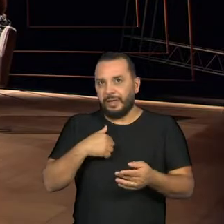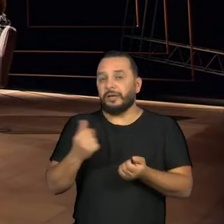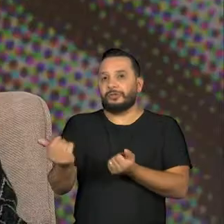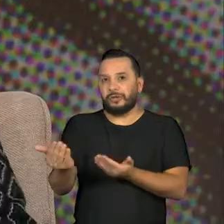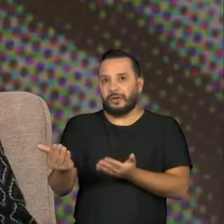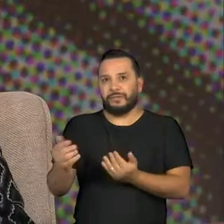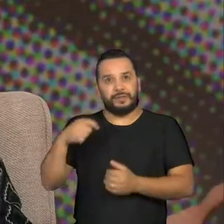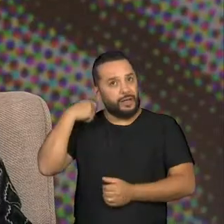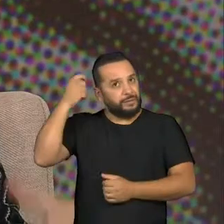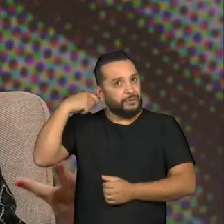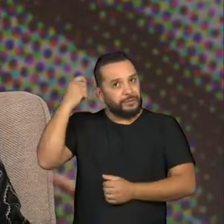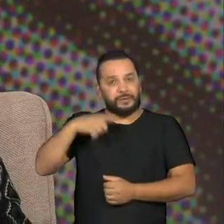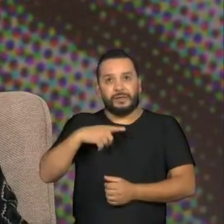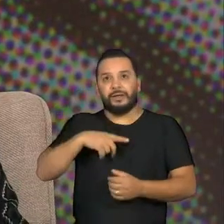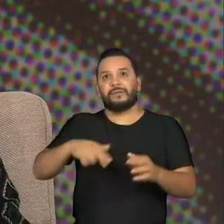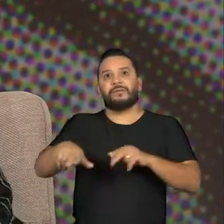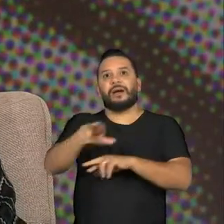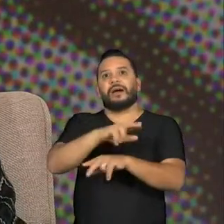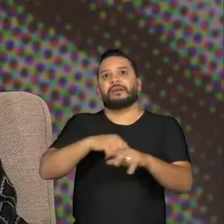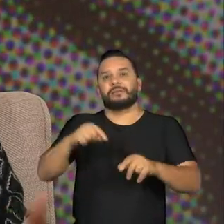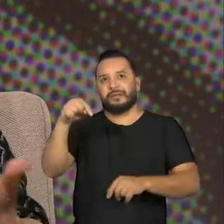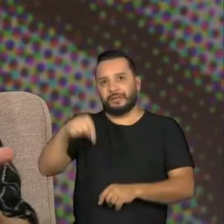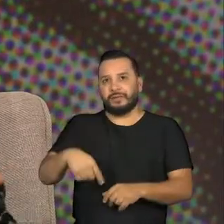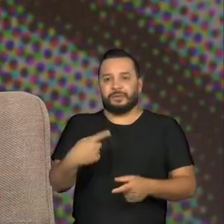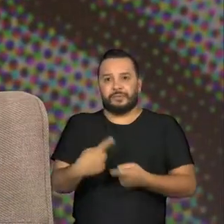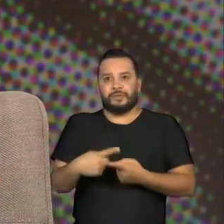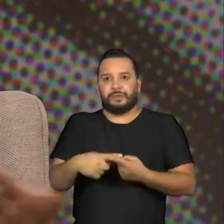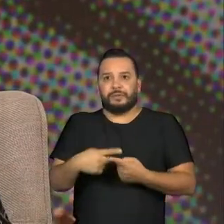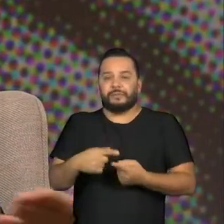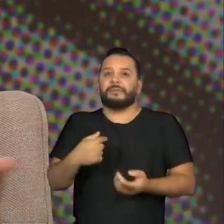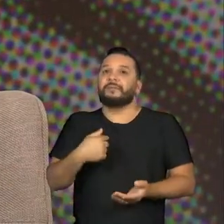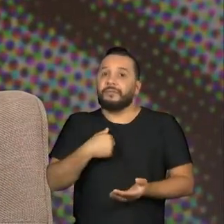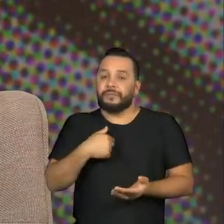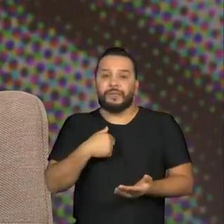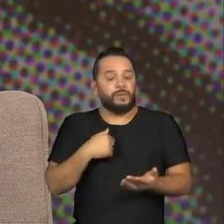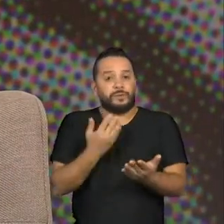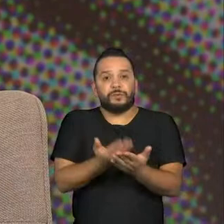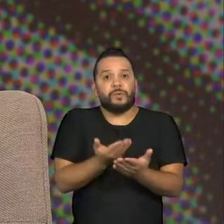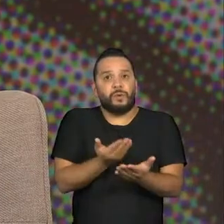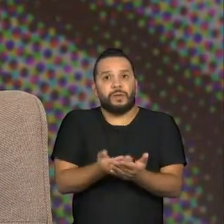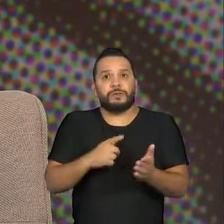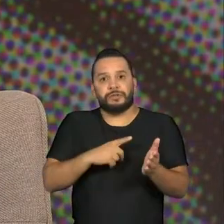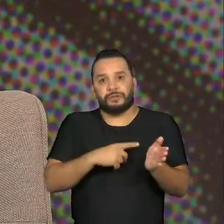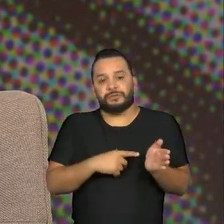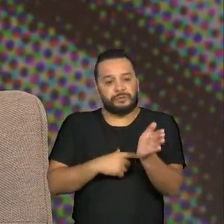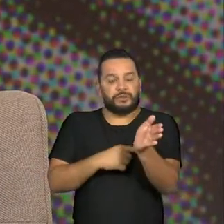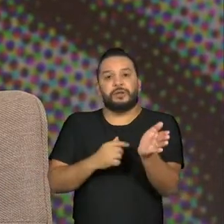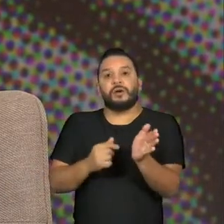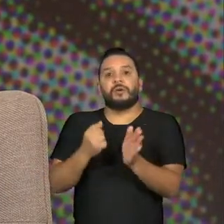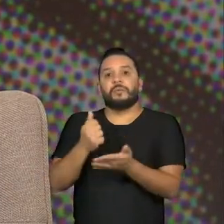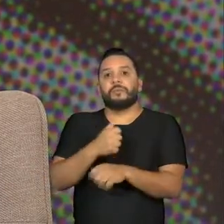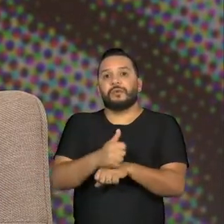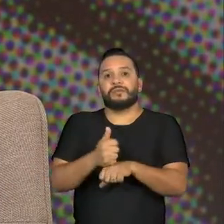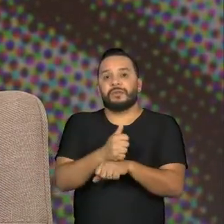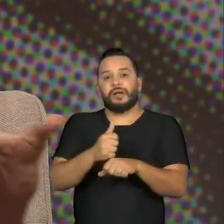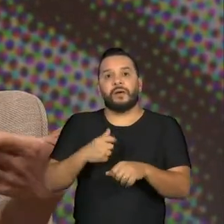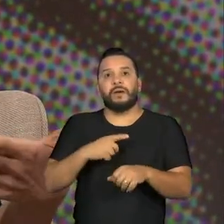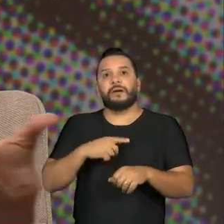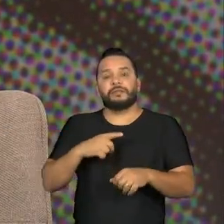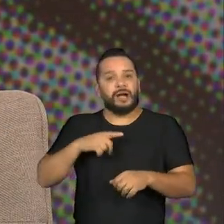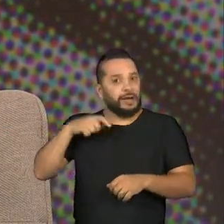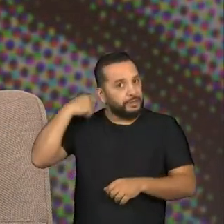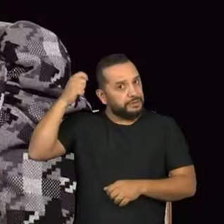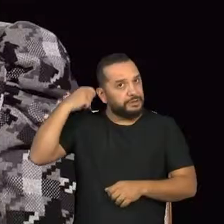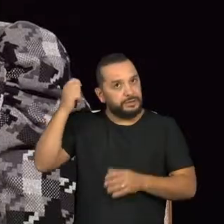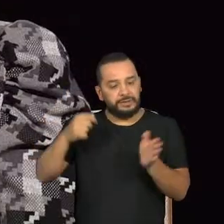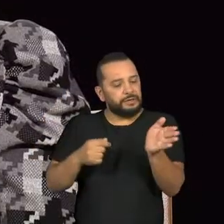atores. Aliás, tem vários aqui, vou contar essa história. Porque eu, quando acabei a escola, tinha lá uma carteira profissional escrita artista-atriz.